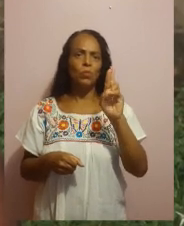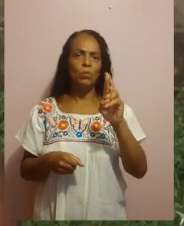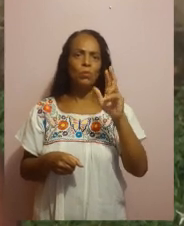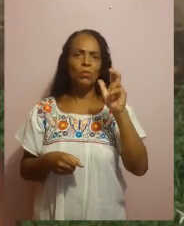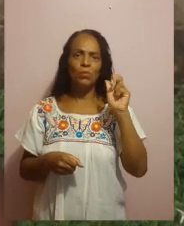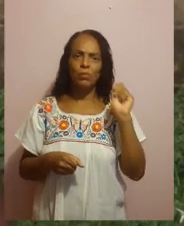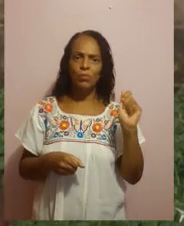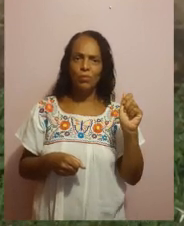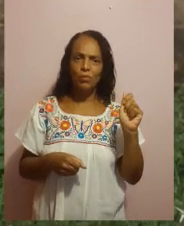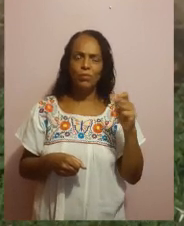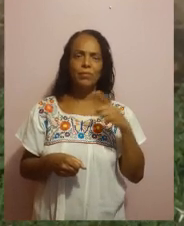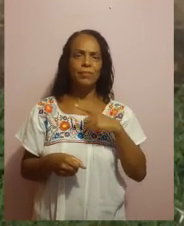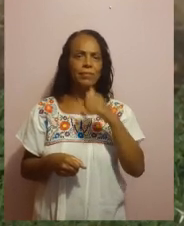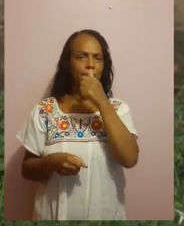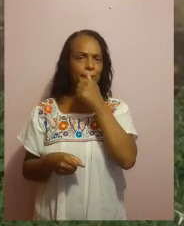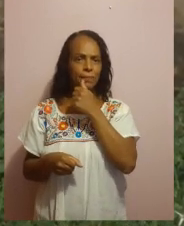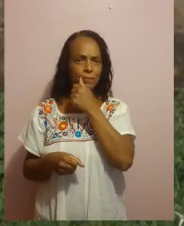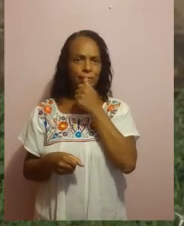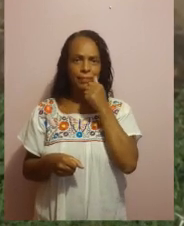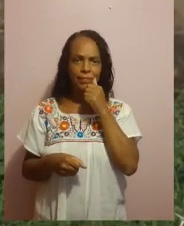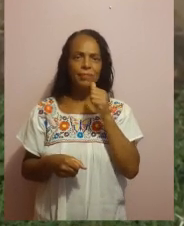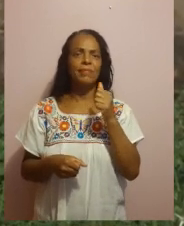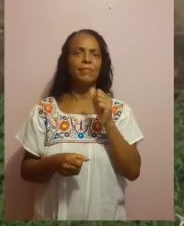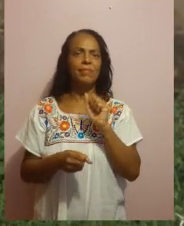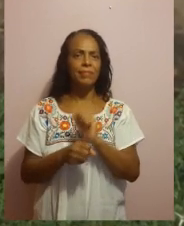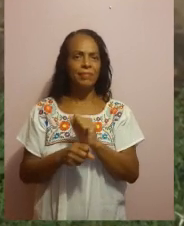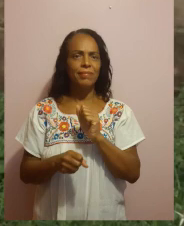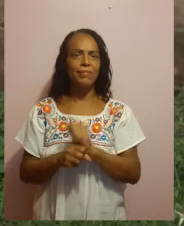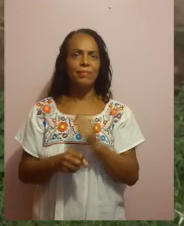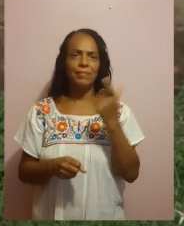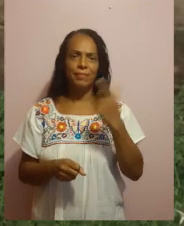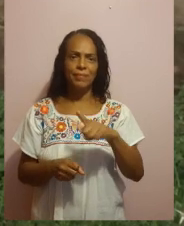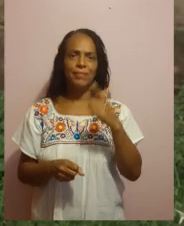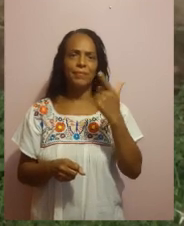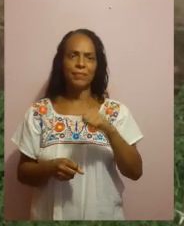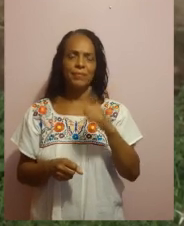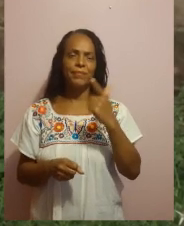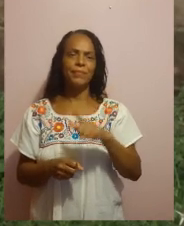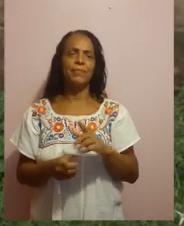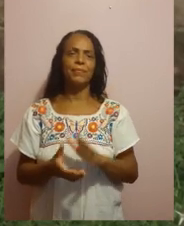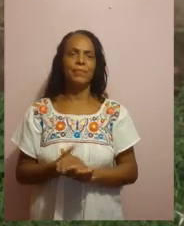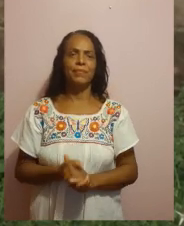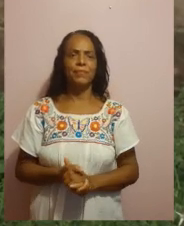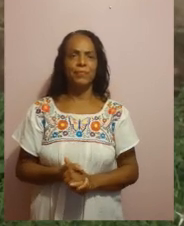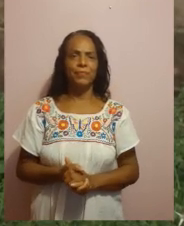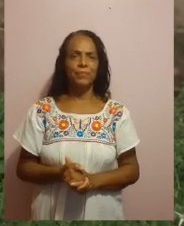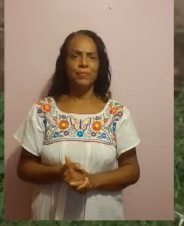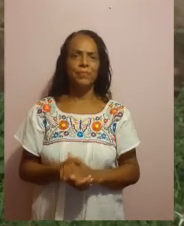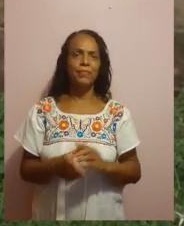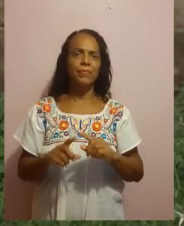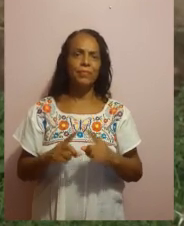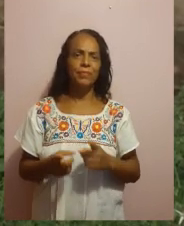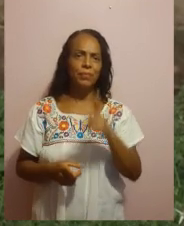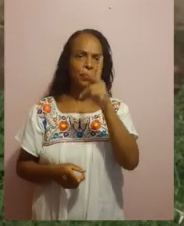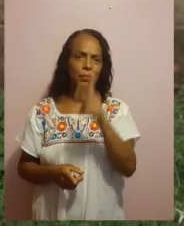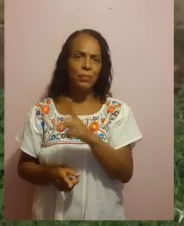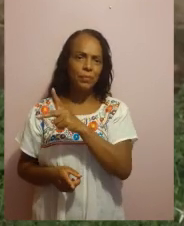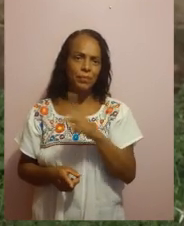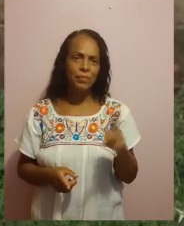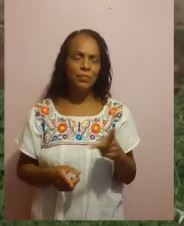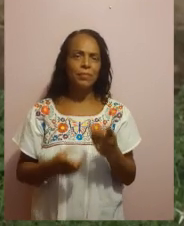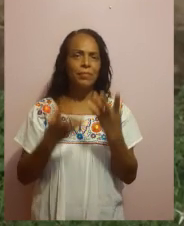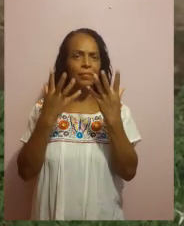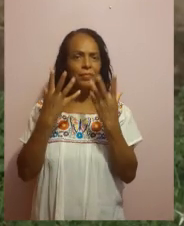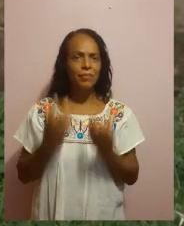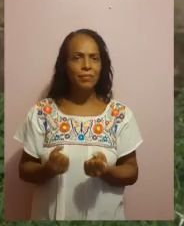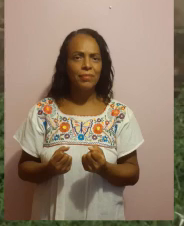aí o padre acabou assim admitindo, né, essa resposta como